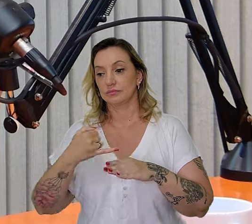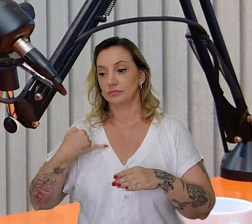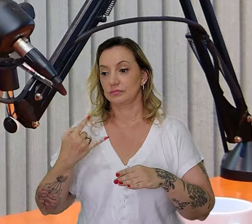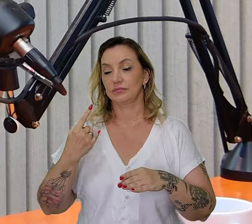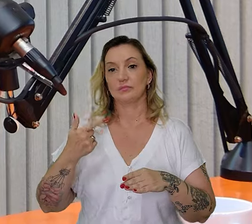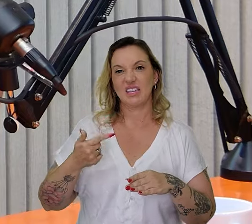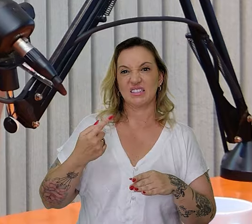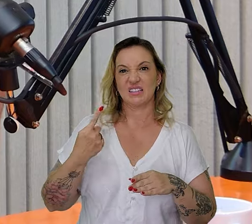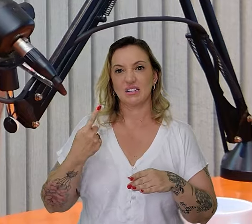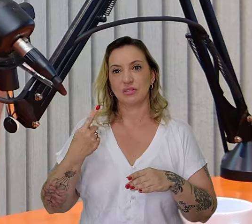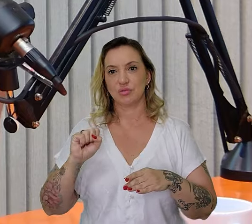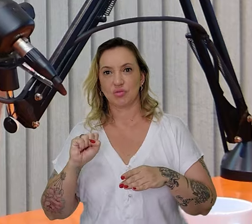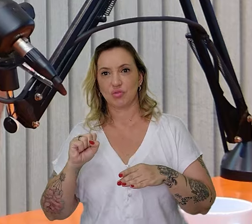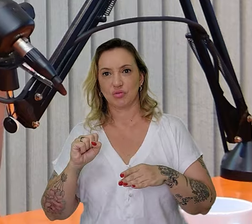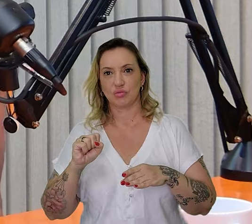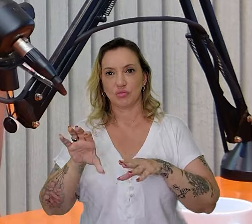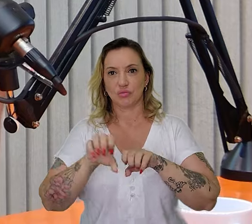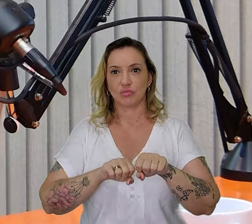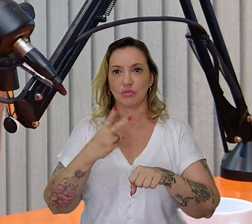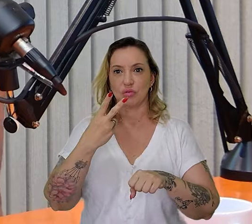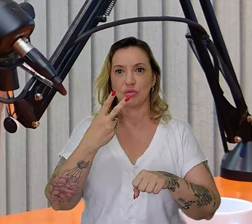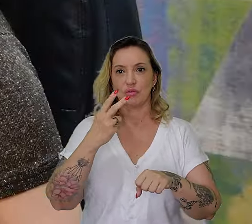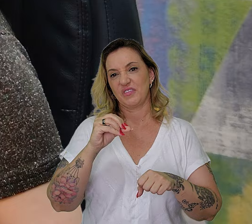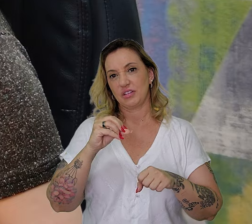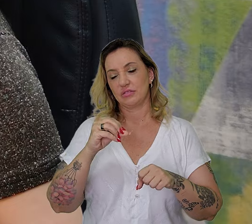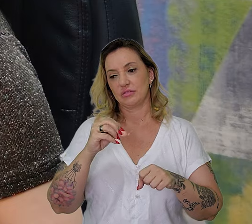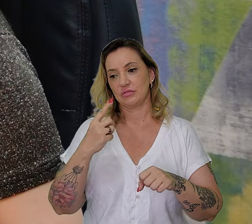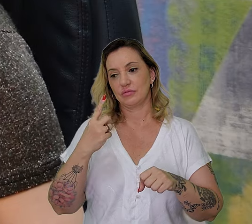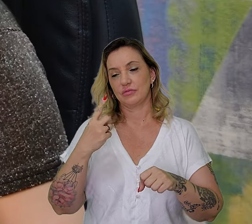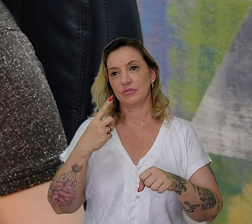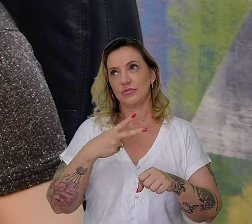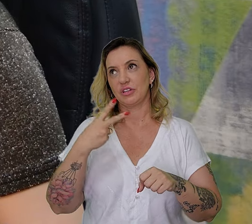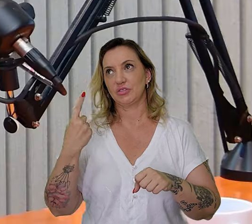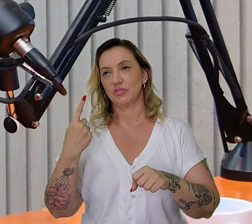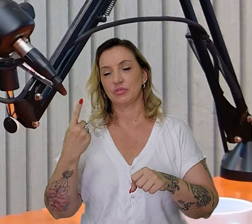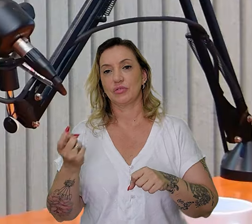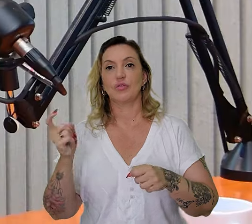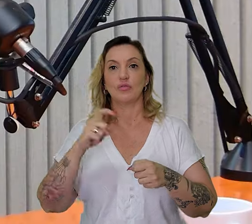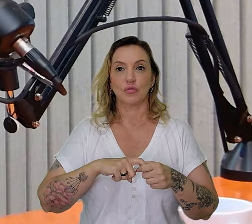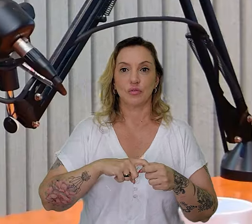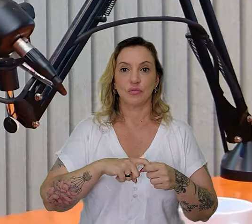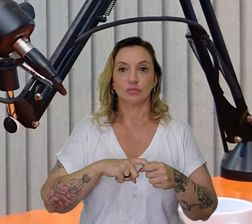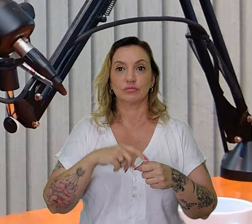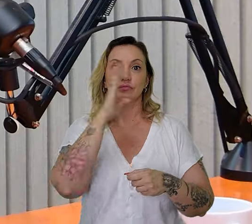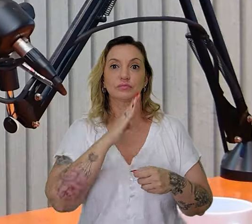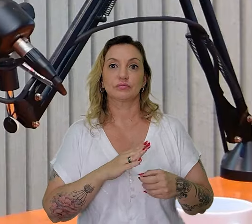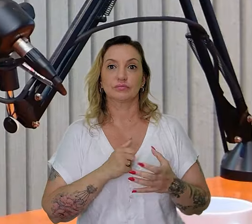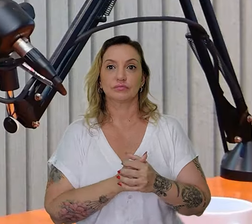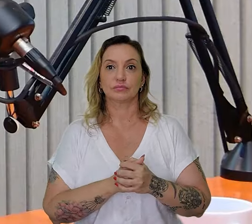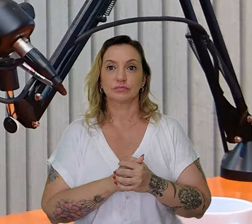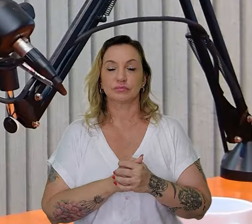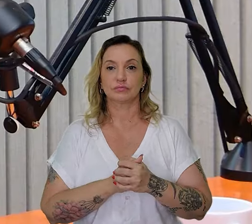20 fica um ano trabalhando lá 20 para 21 volta com 21 para cá eu tive várias empresas já me ligando